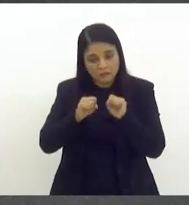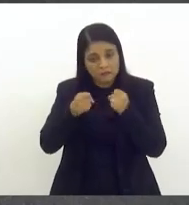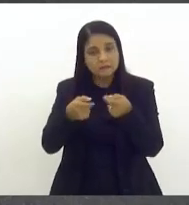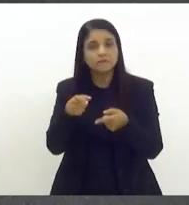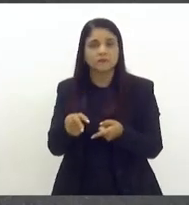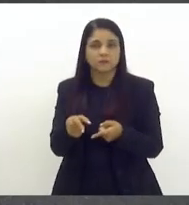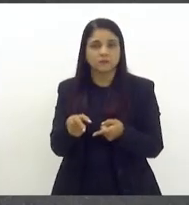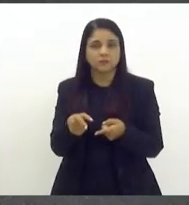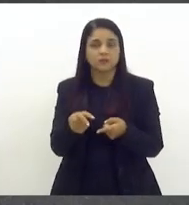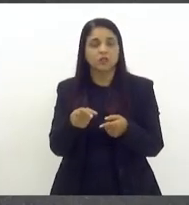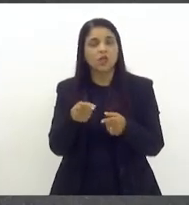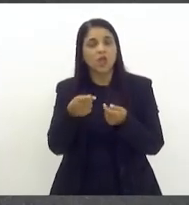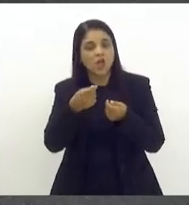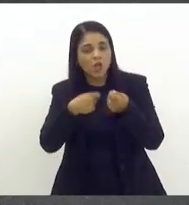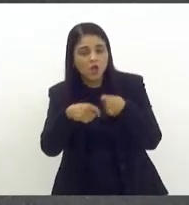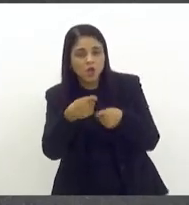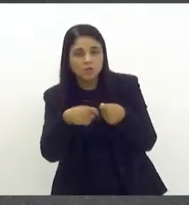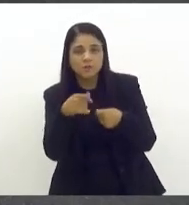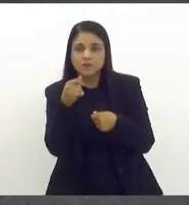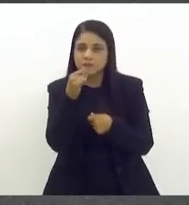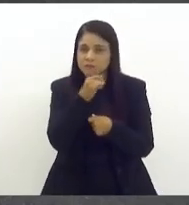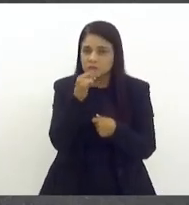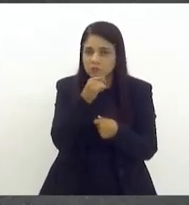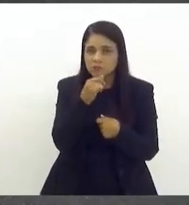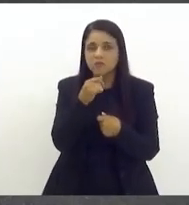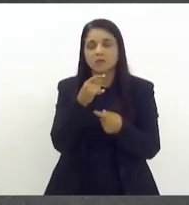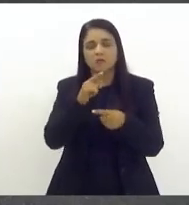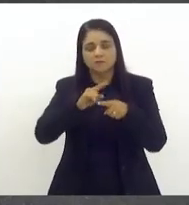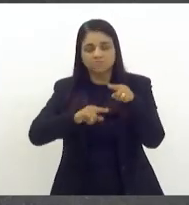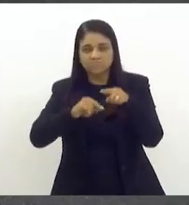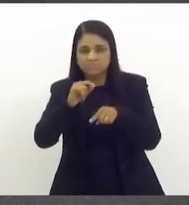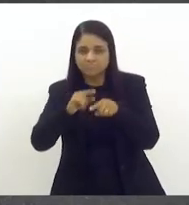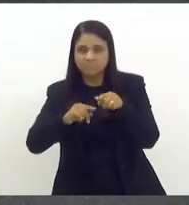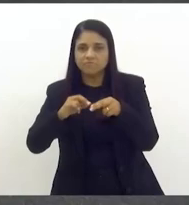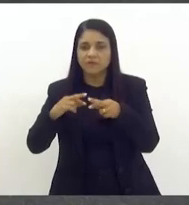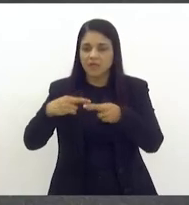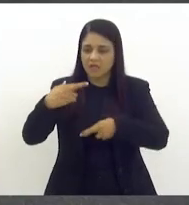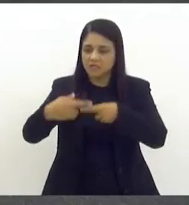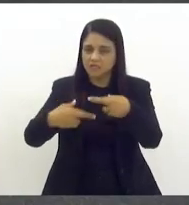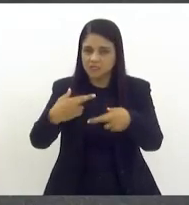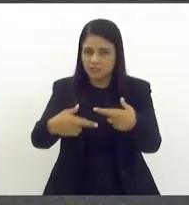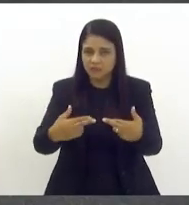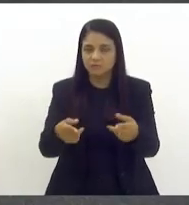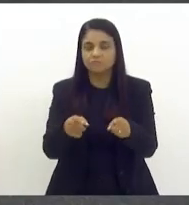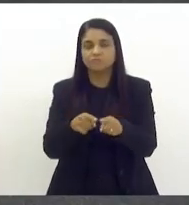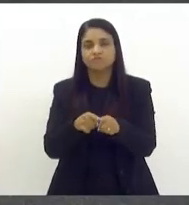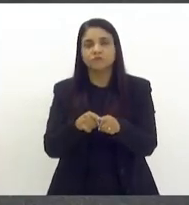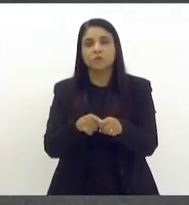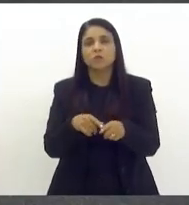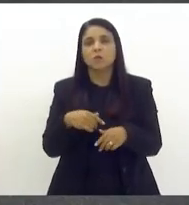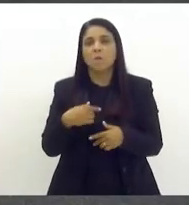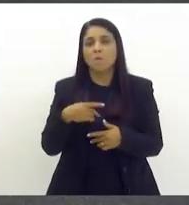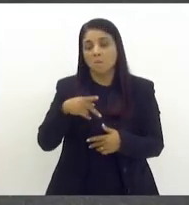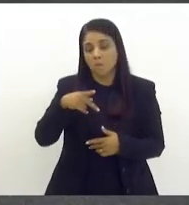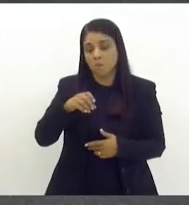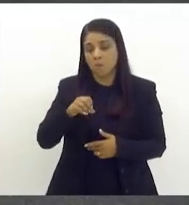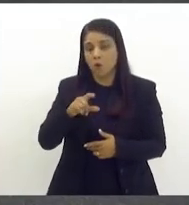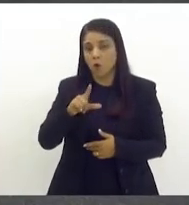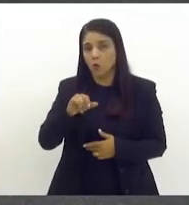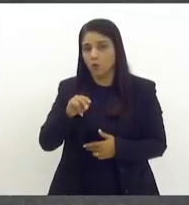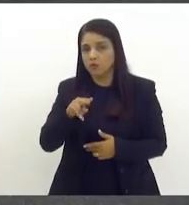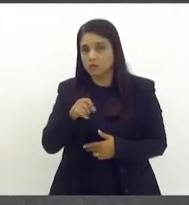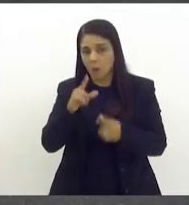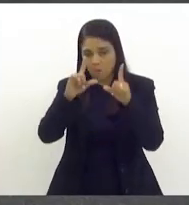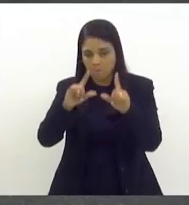economia de energia que usa produtos renováveis que não poluem que agrega valor que